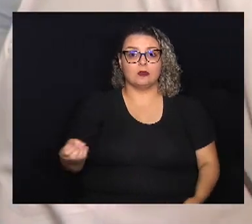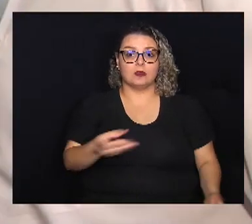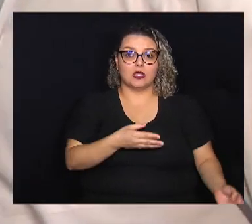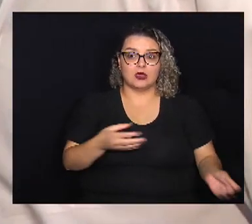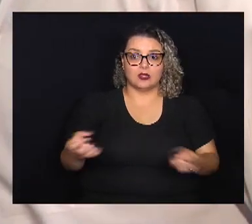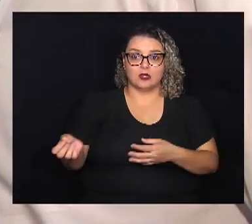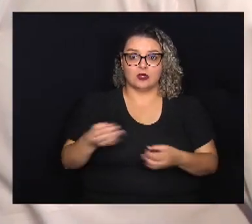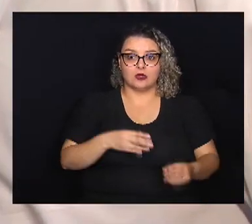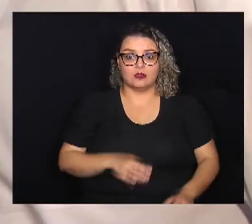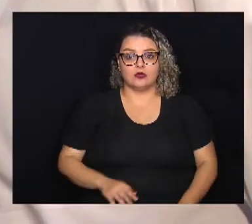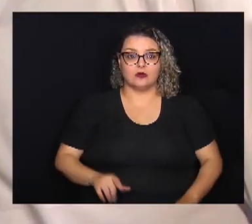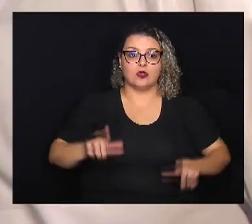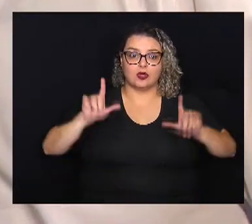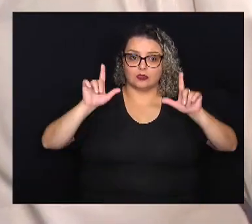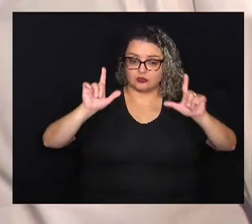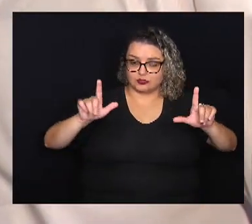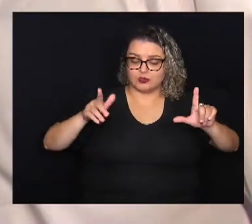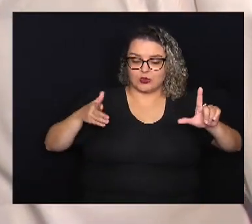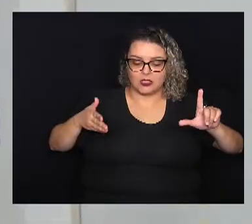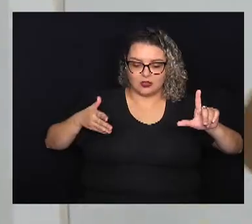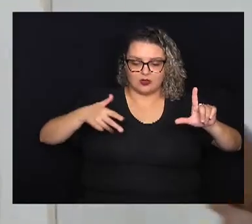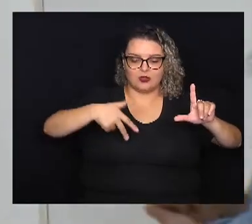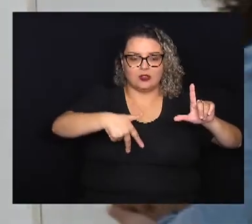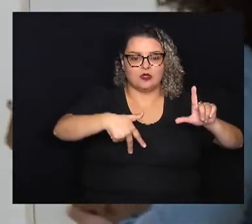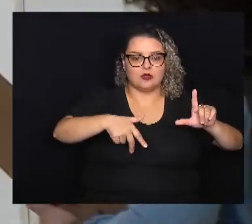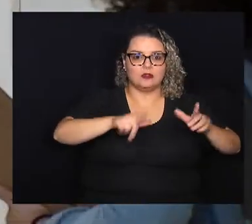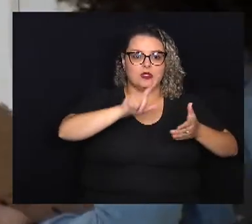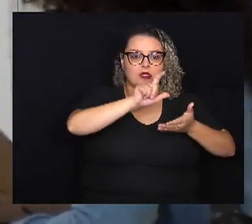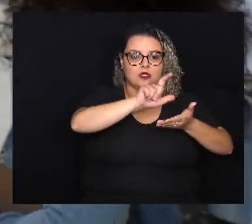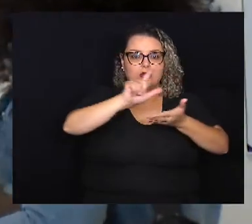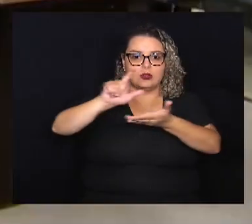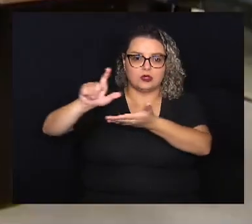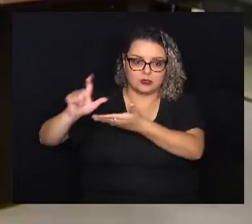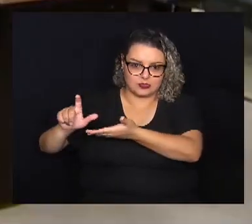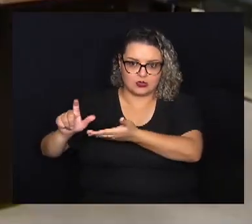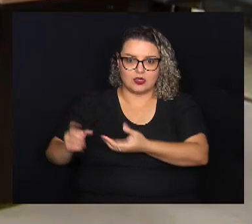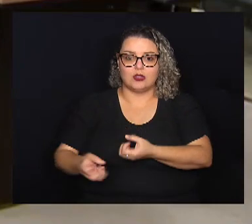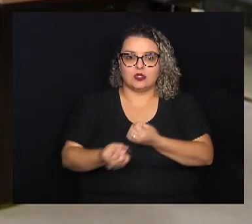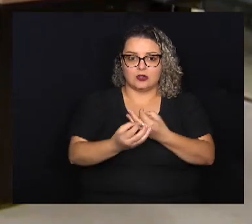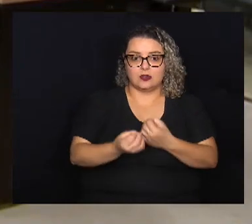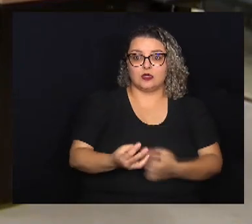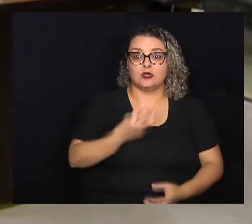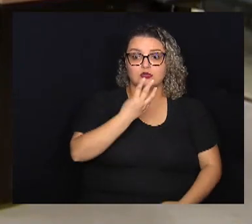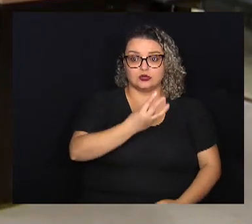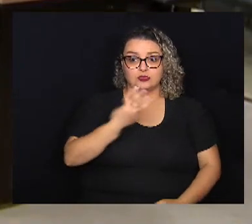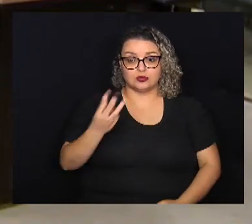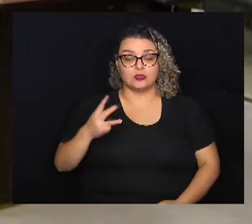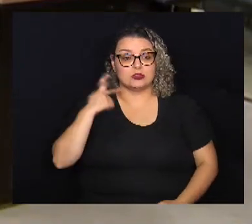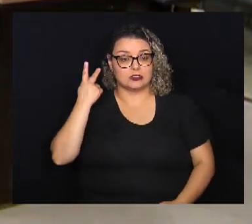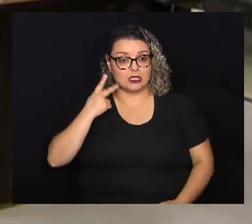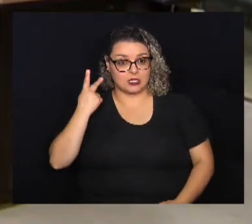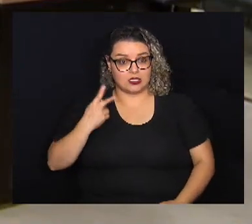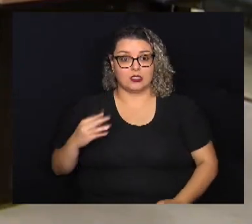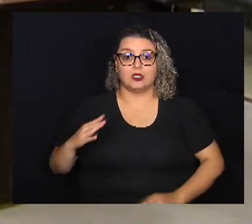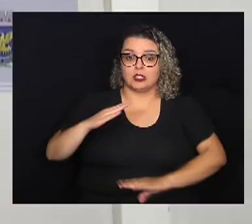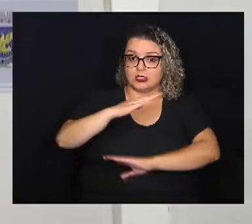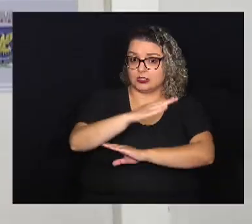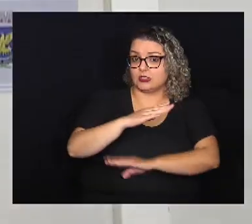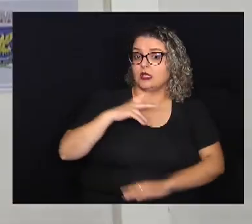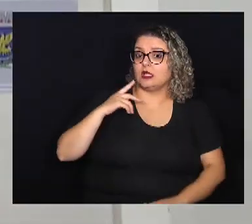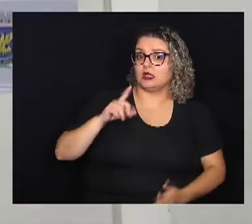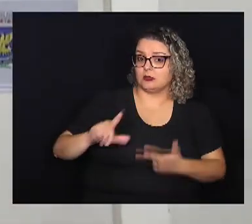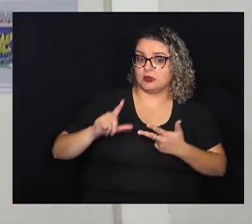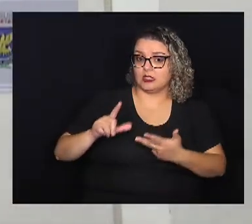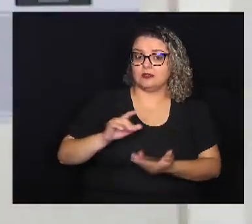Foi instalado logo na entrada um quadro incluindo informações sobre os 33 vereadores da Casa Legislativa.